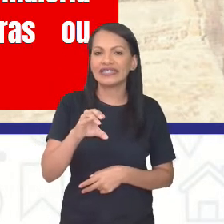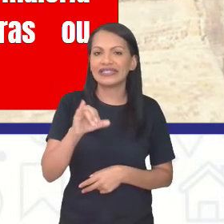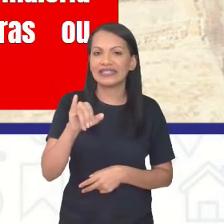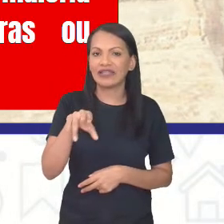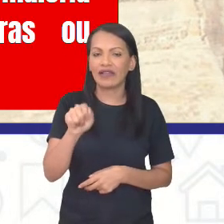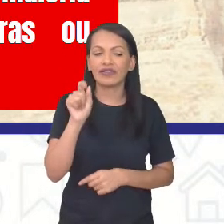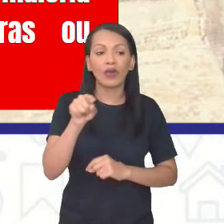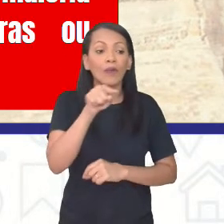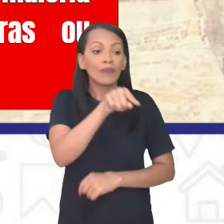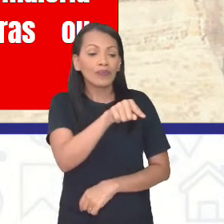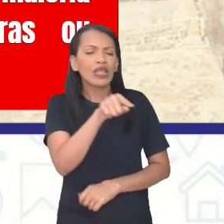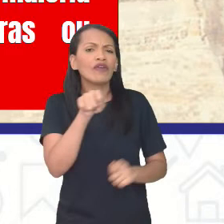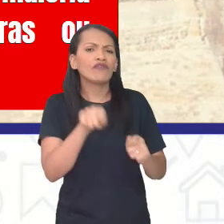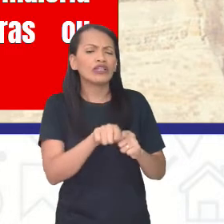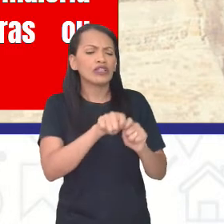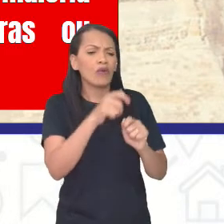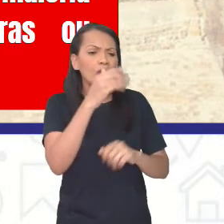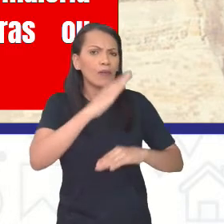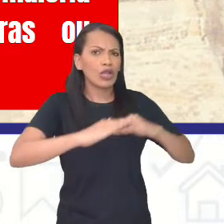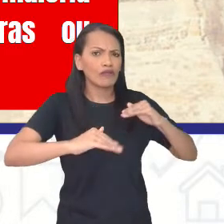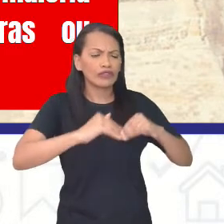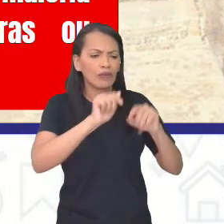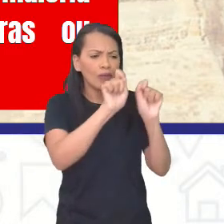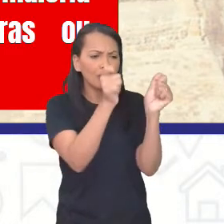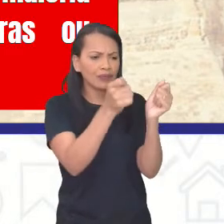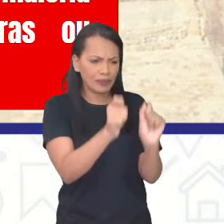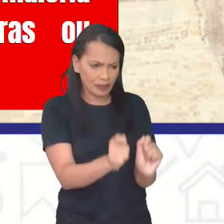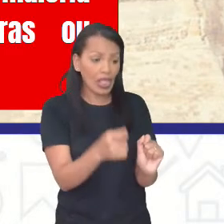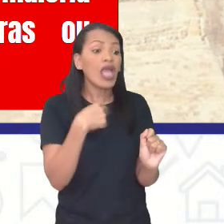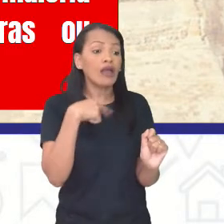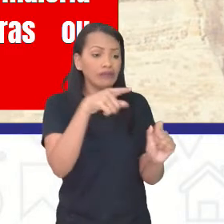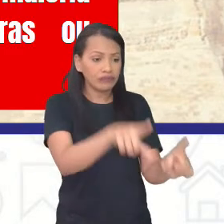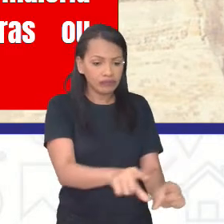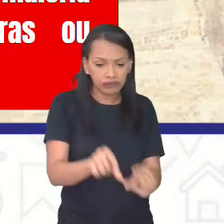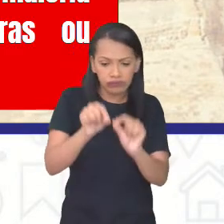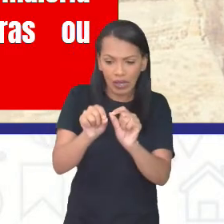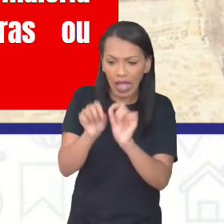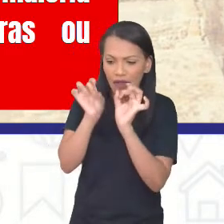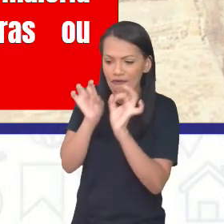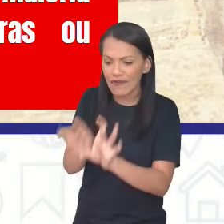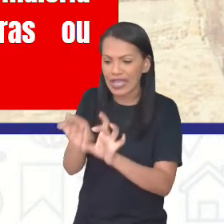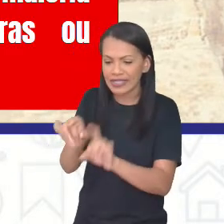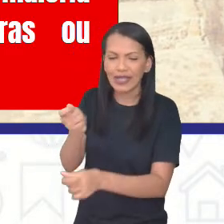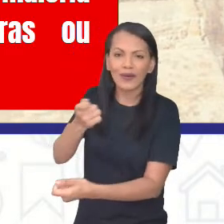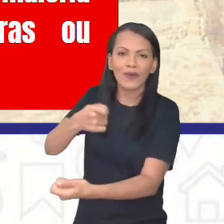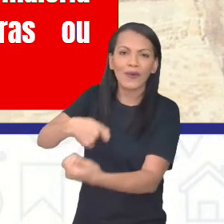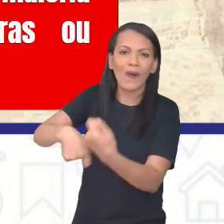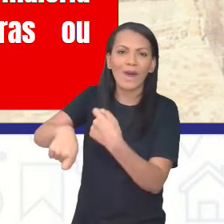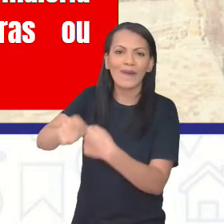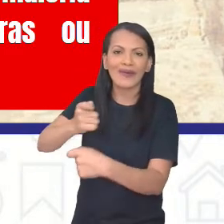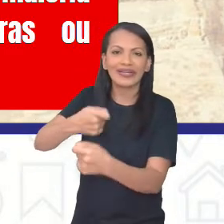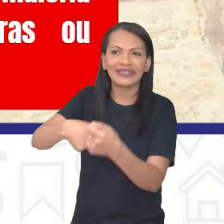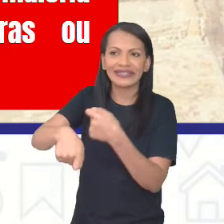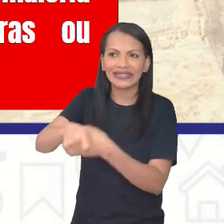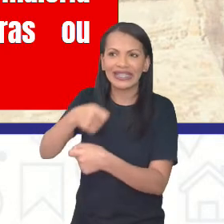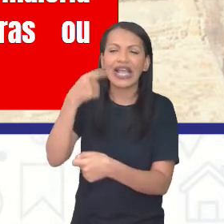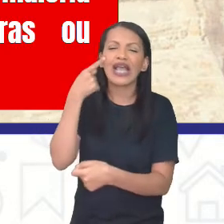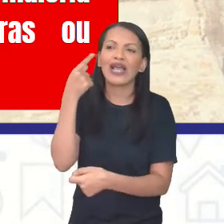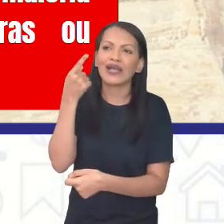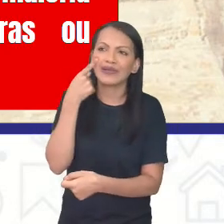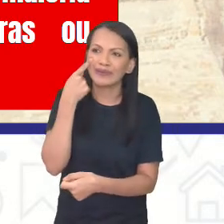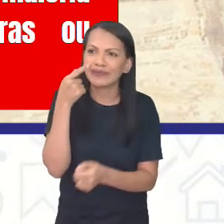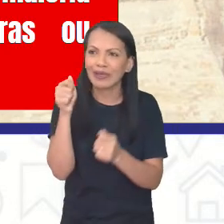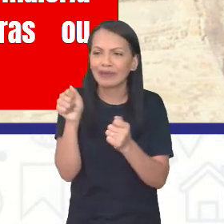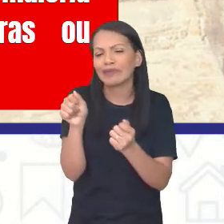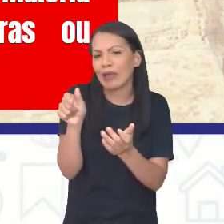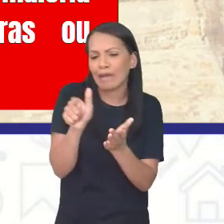que era produzido, certo, pela população e pelos artesãos. Então, eles vendiam o trigo, o linho, o